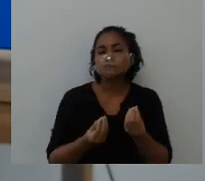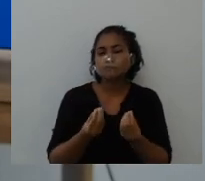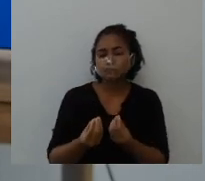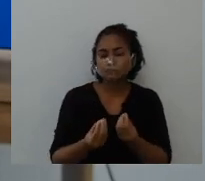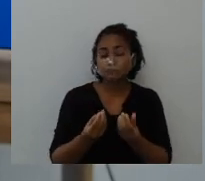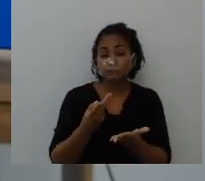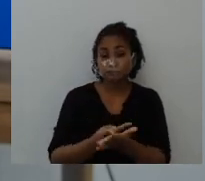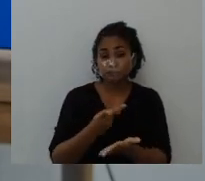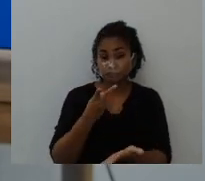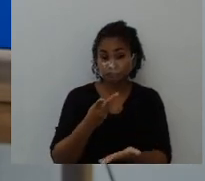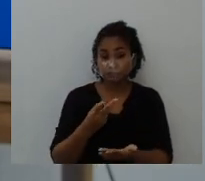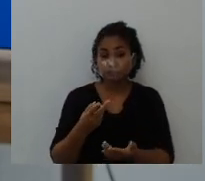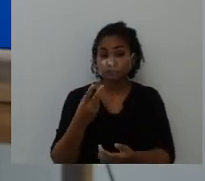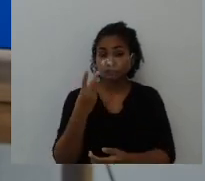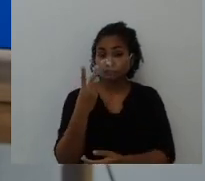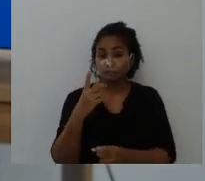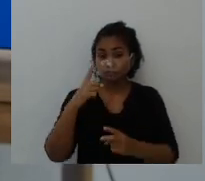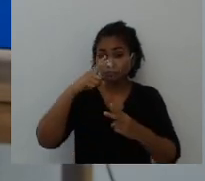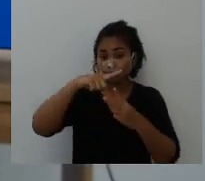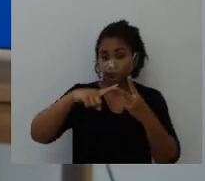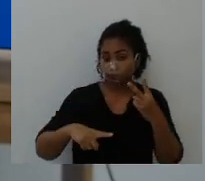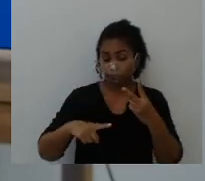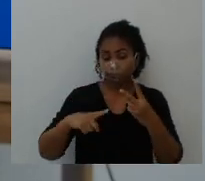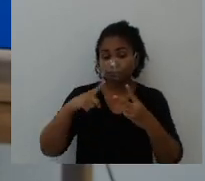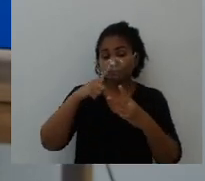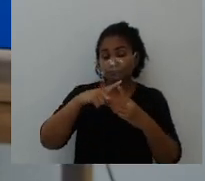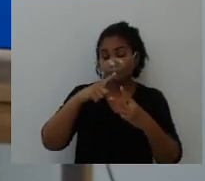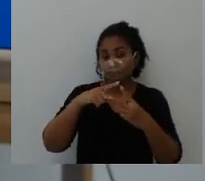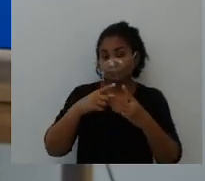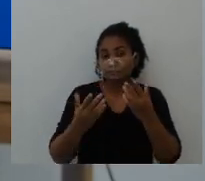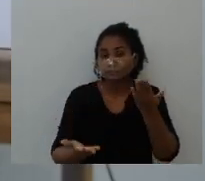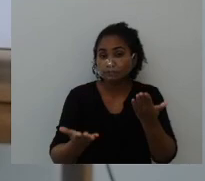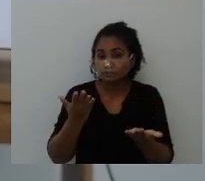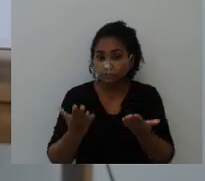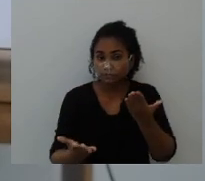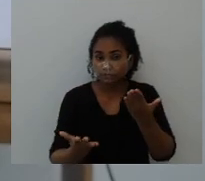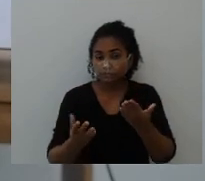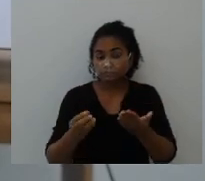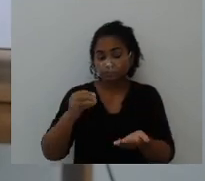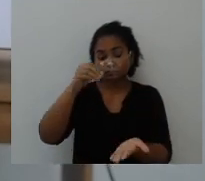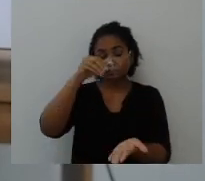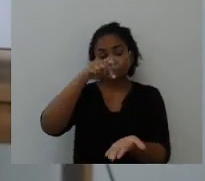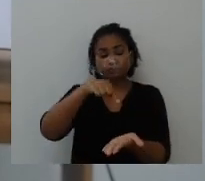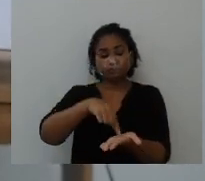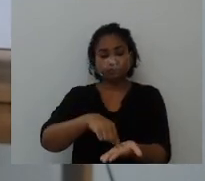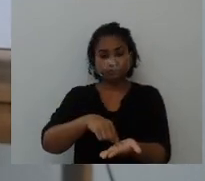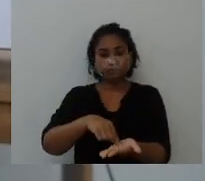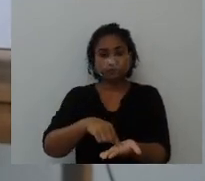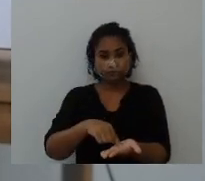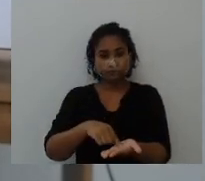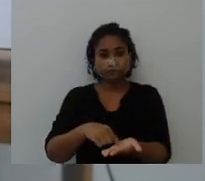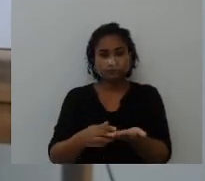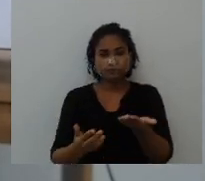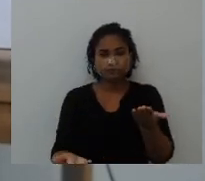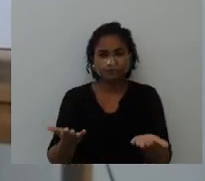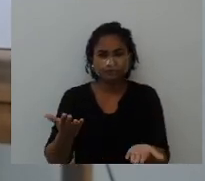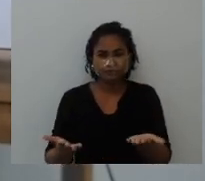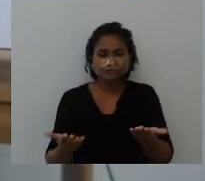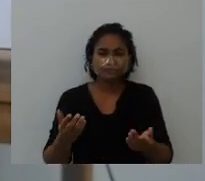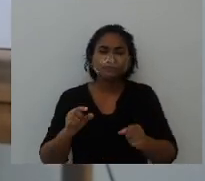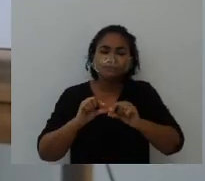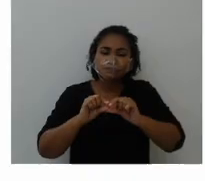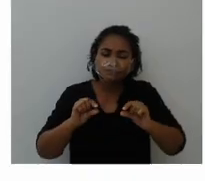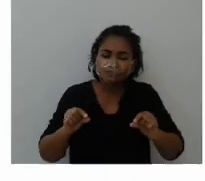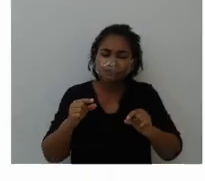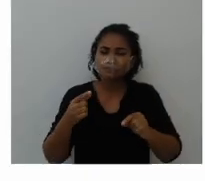aula de hoje, a gente vai estudar o equilíbrio dos corpos de um ponto material. Bom, quando a gente fala desse ponto